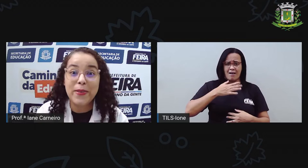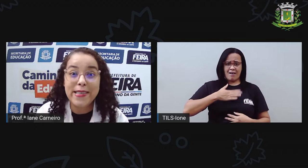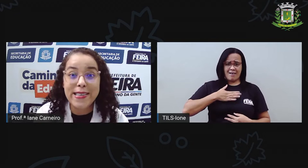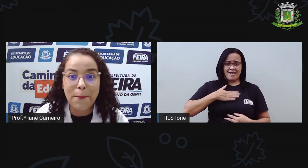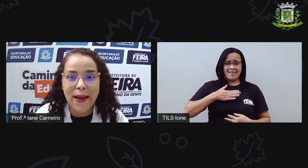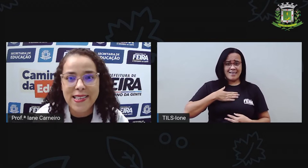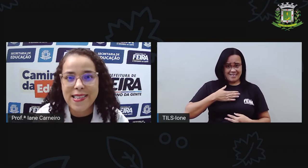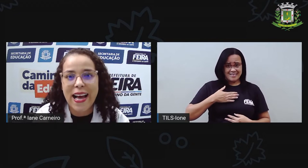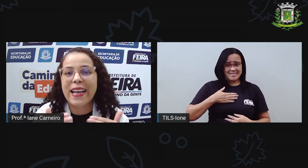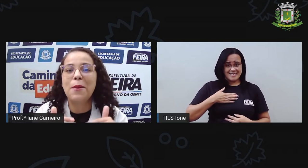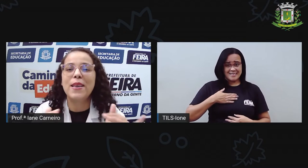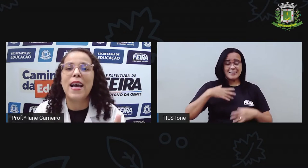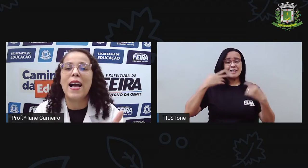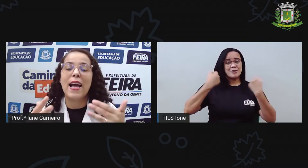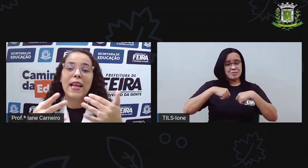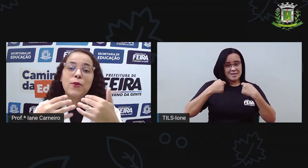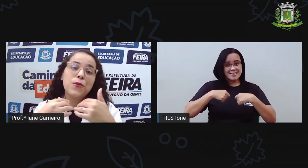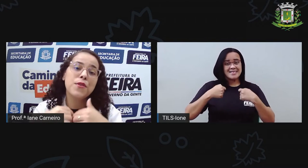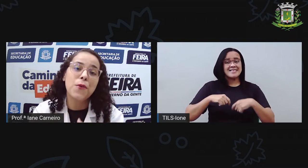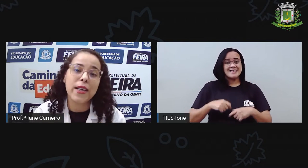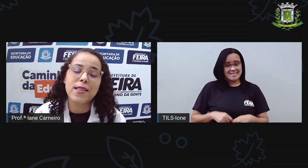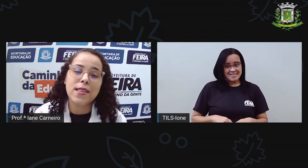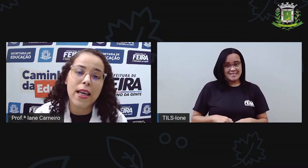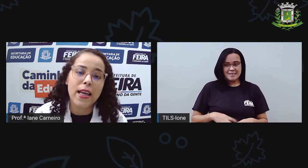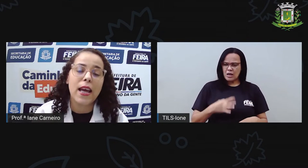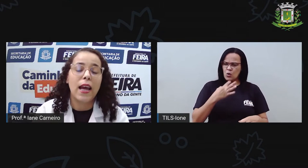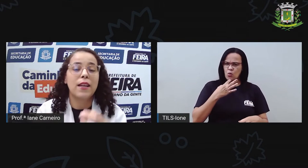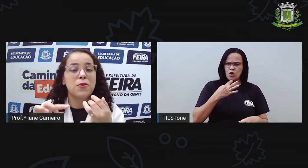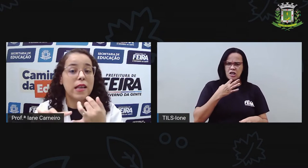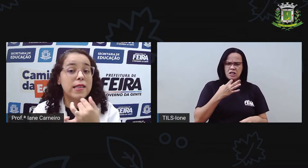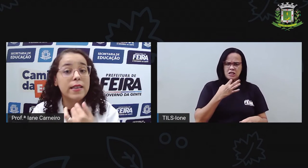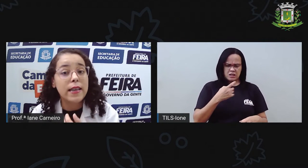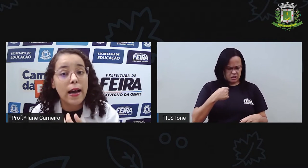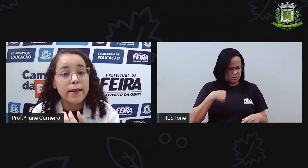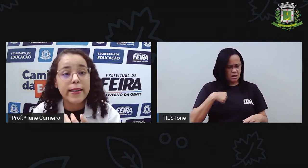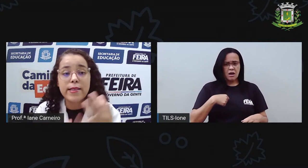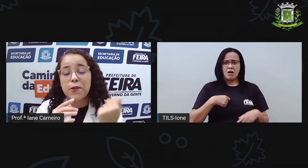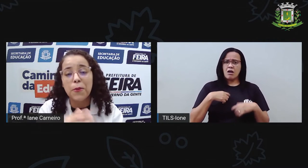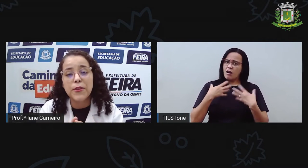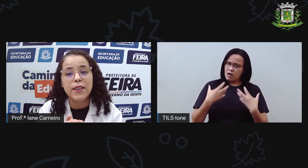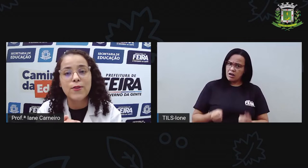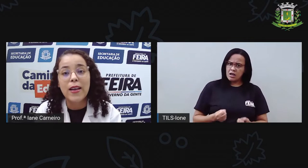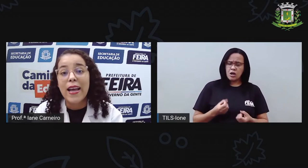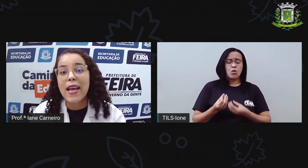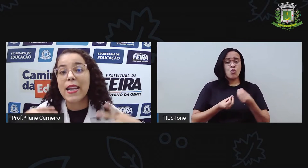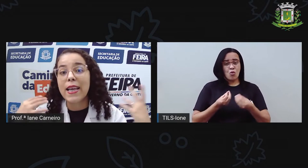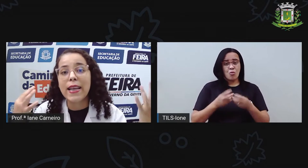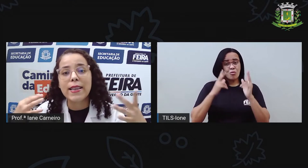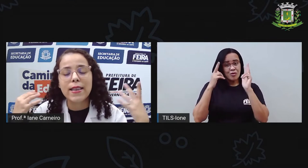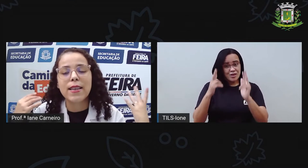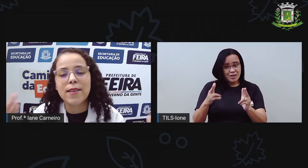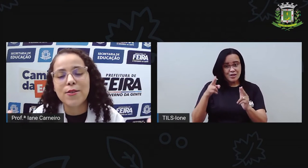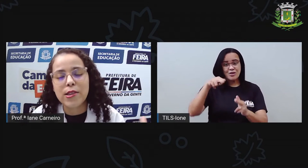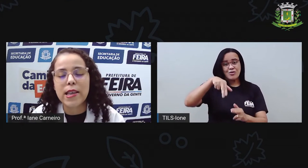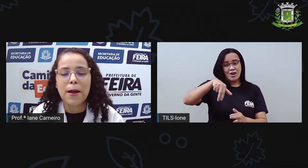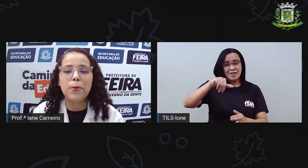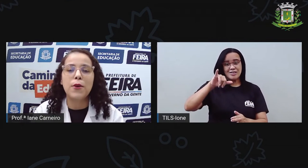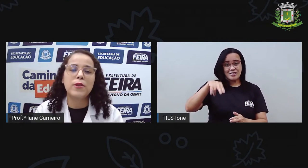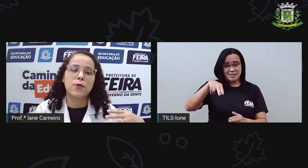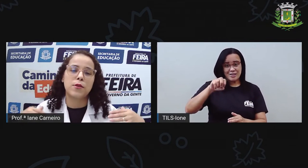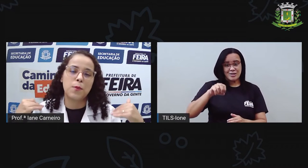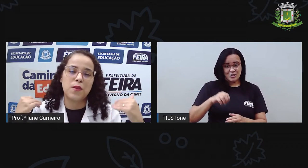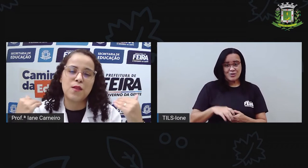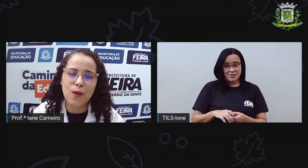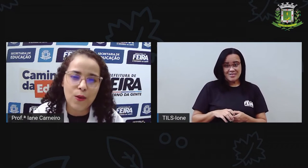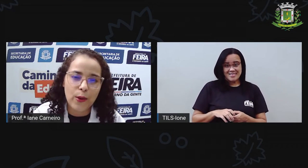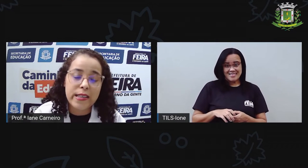a gente precisa passar, caminhar, é nos conhecer, é nos aceitar, né? Assim como o Nino, ele queria tanto ser amigo